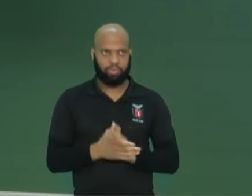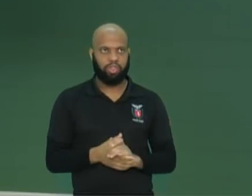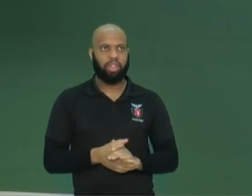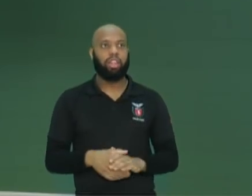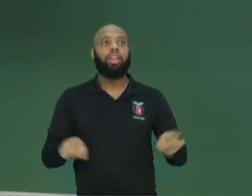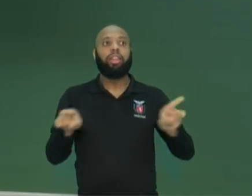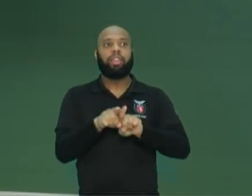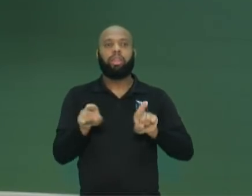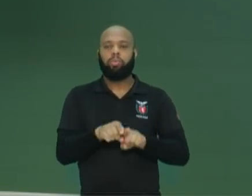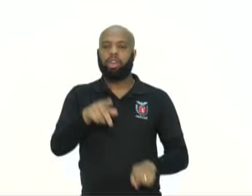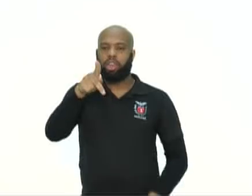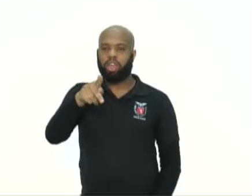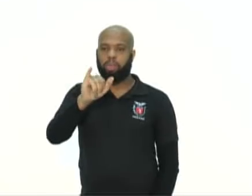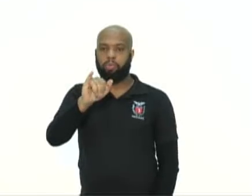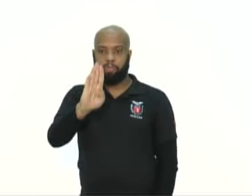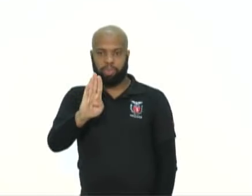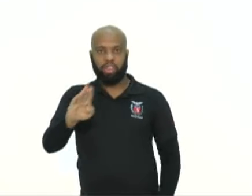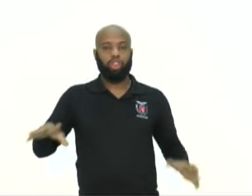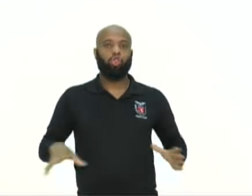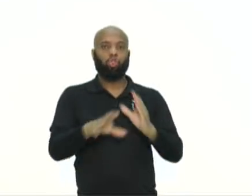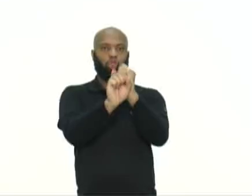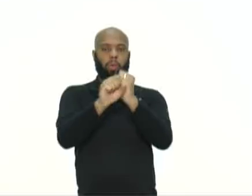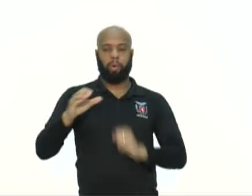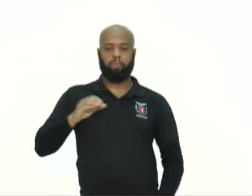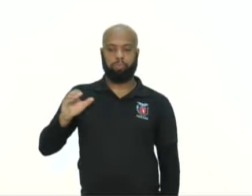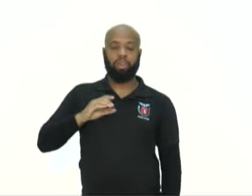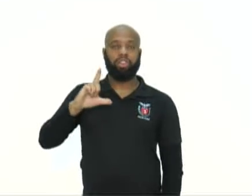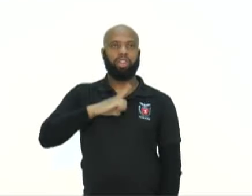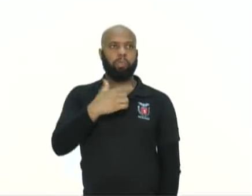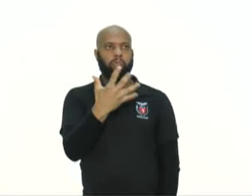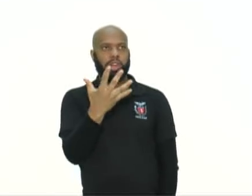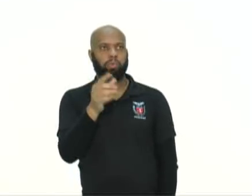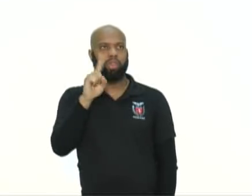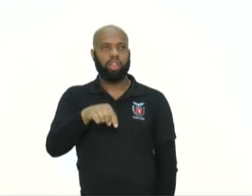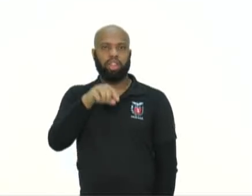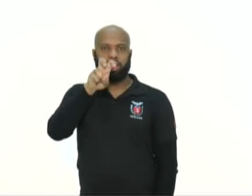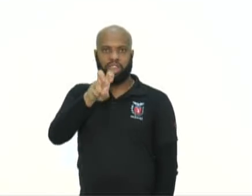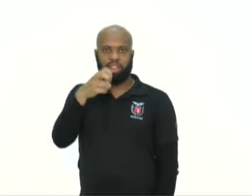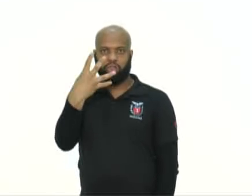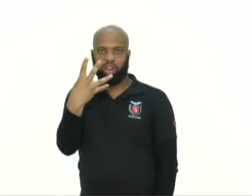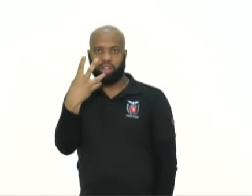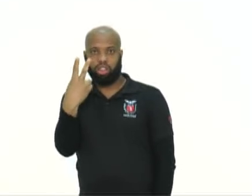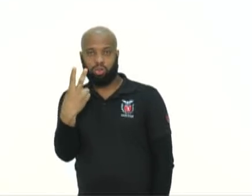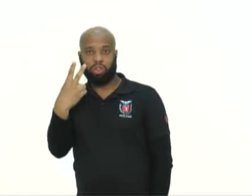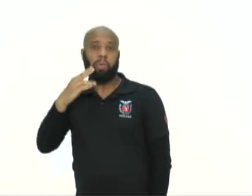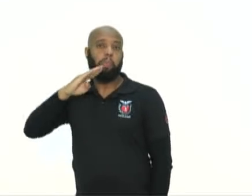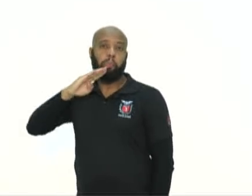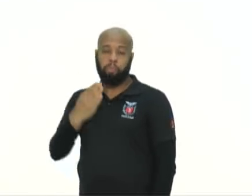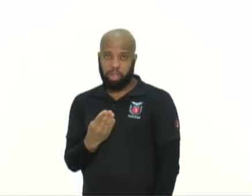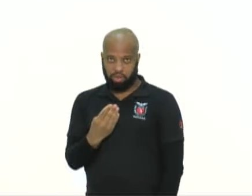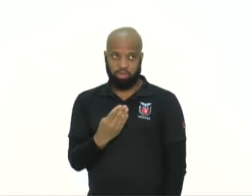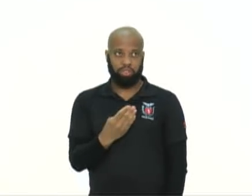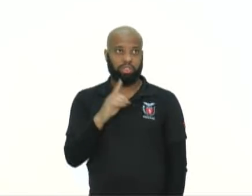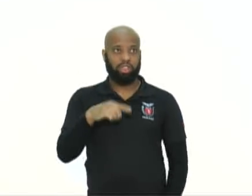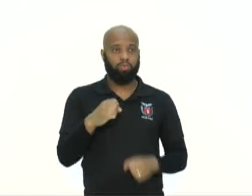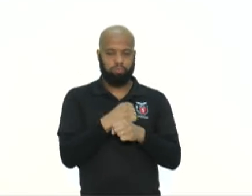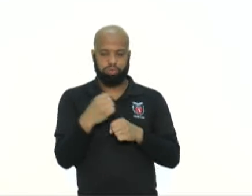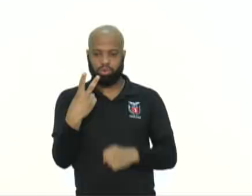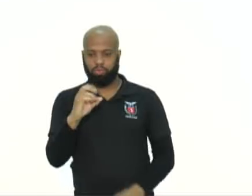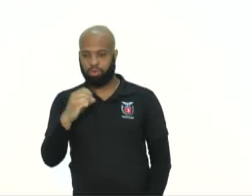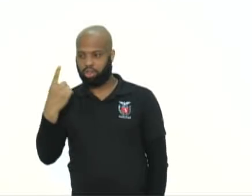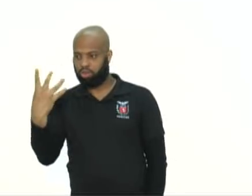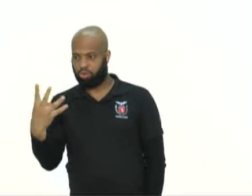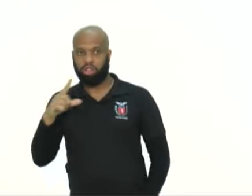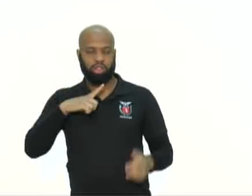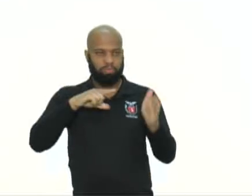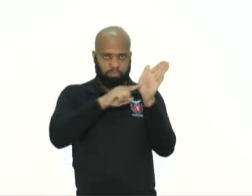O PIB, que é a soma das riquezas, em torno ali de 542 bilhões em 2014, né? Uma pesquisa ali.